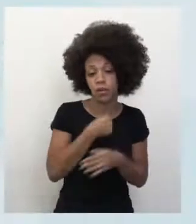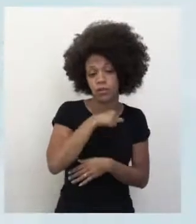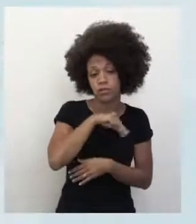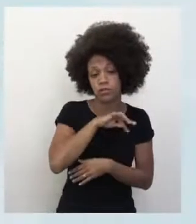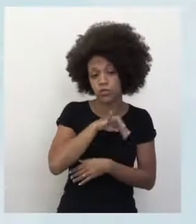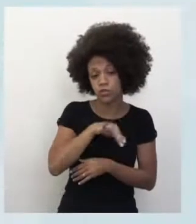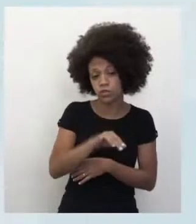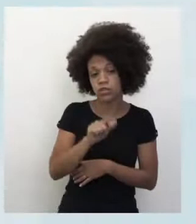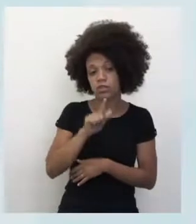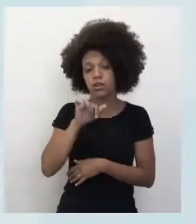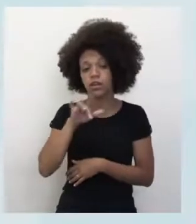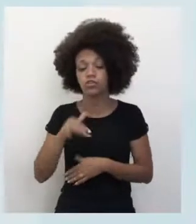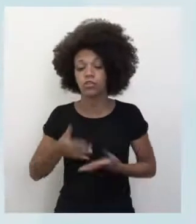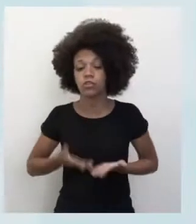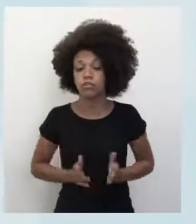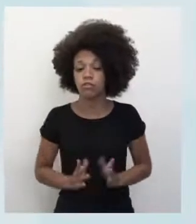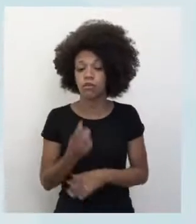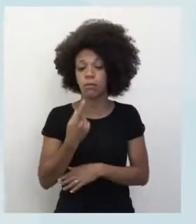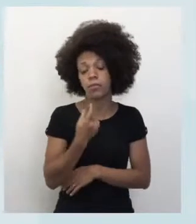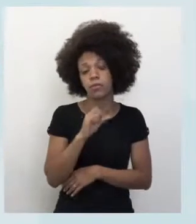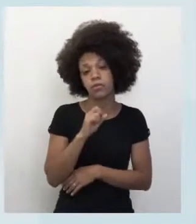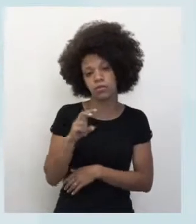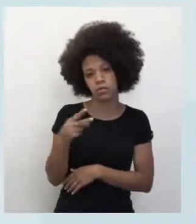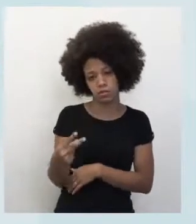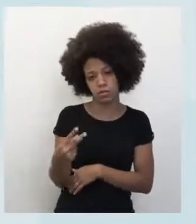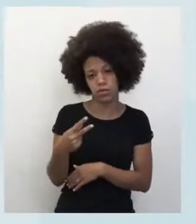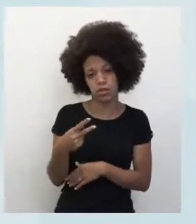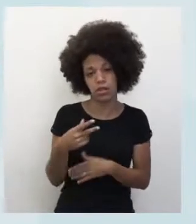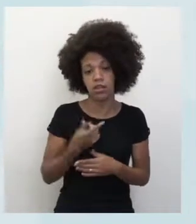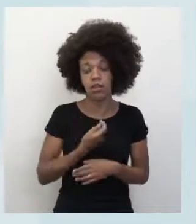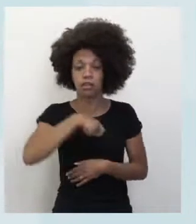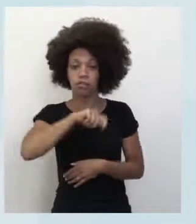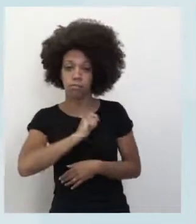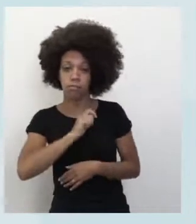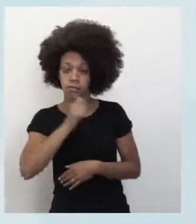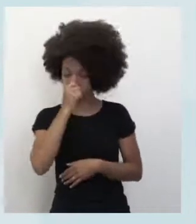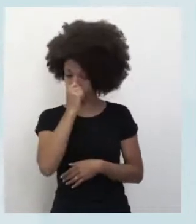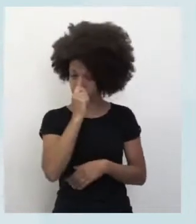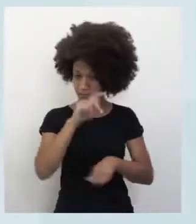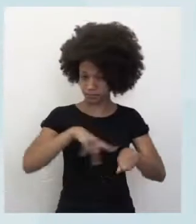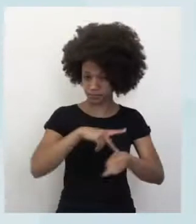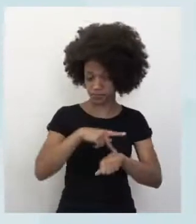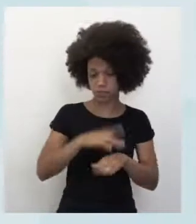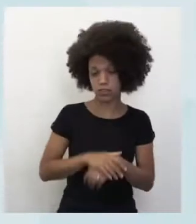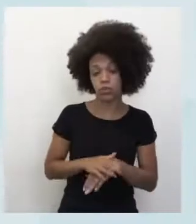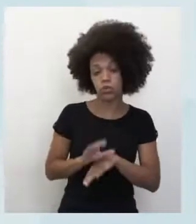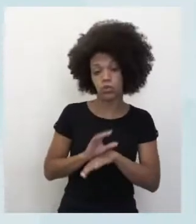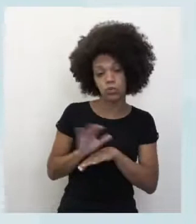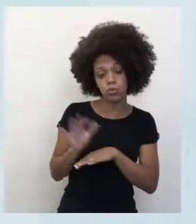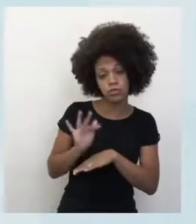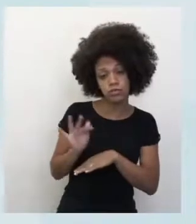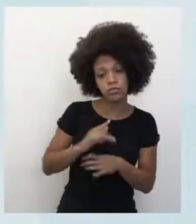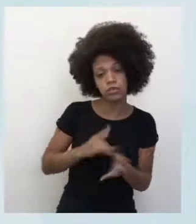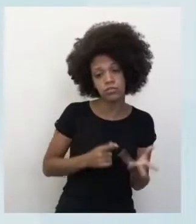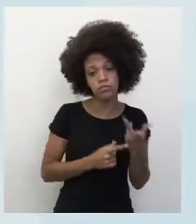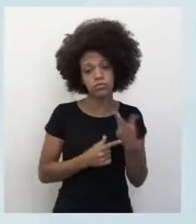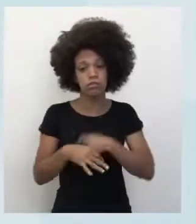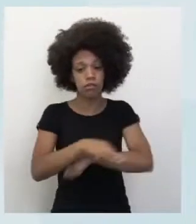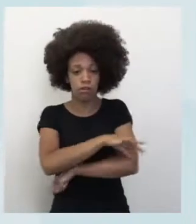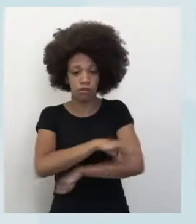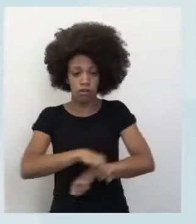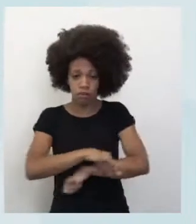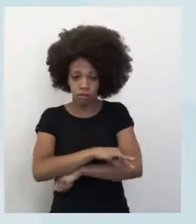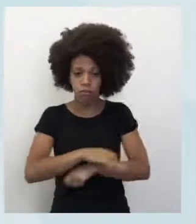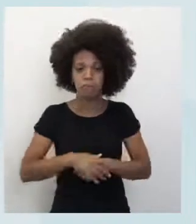em 1852 na Espanha e escolheu o curso de arquitetura da Escola de Belas Artes para se tornar um arquiteto renomado. E se